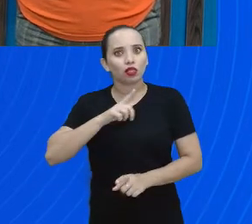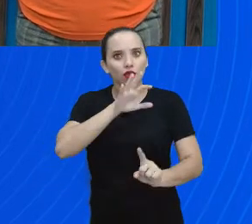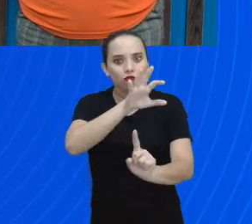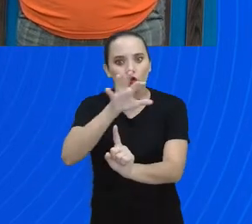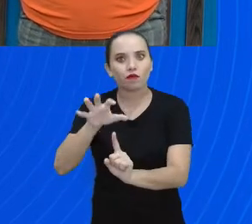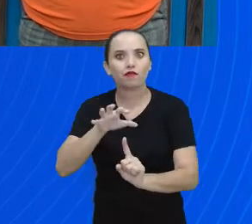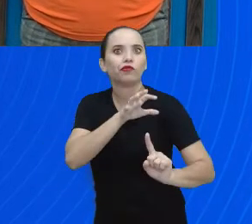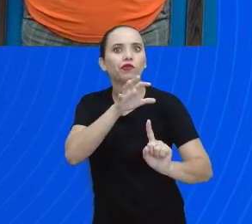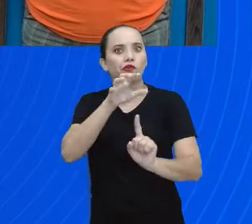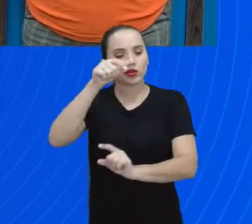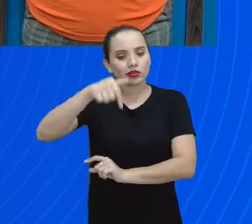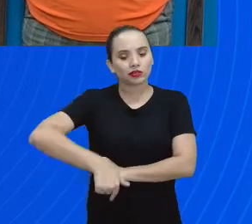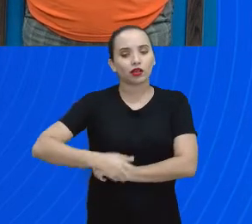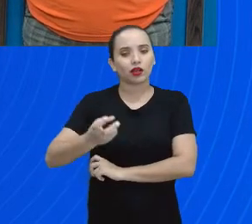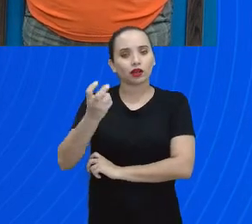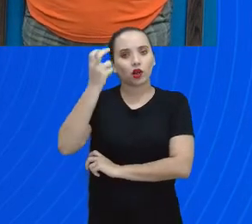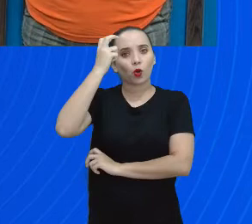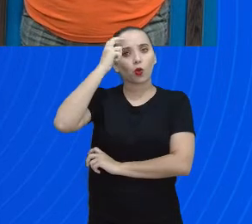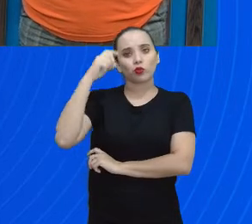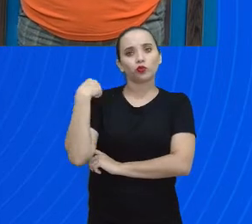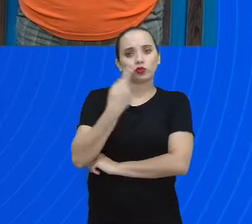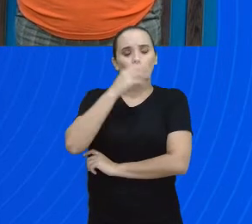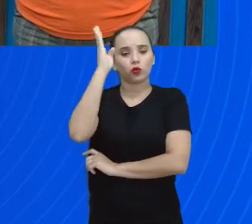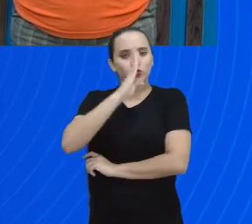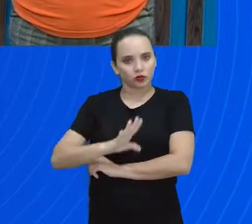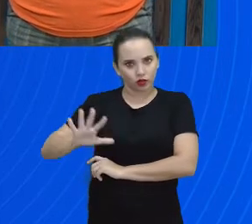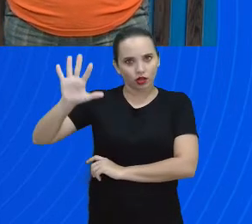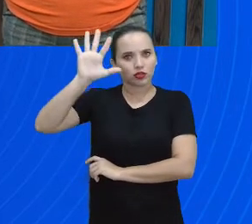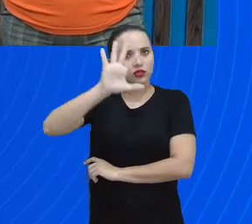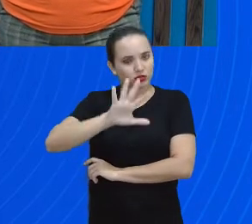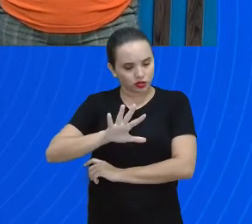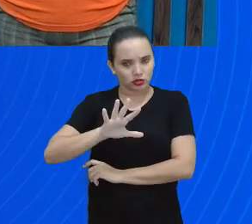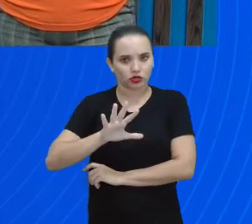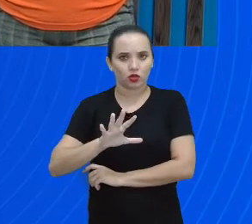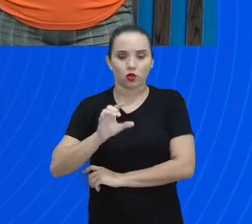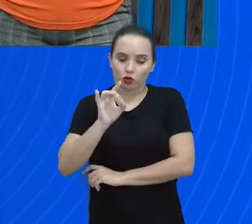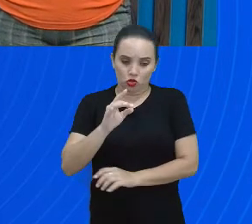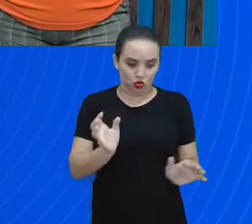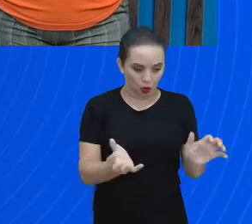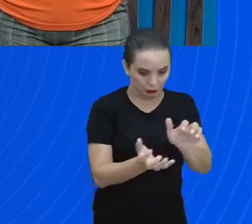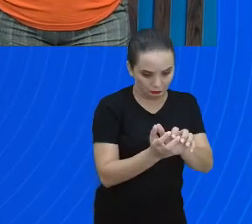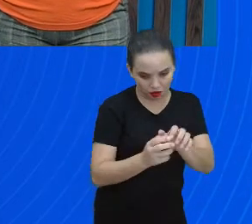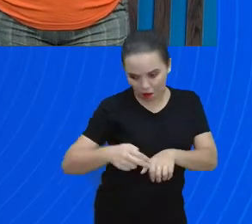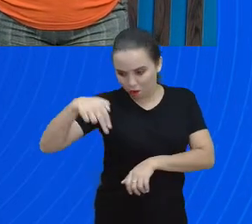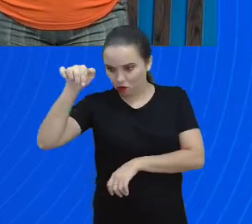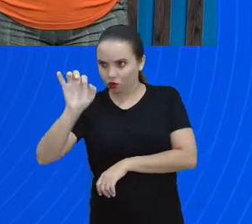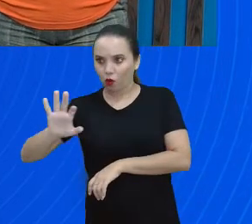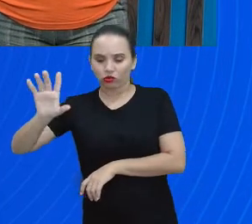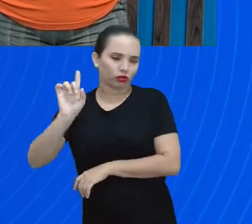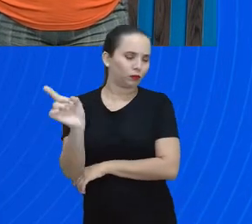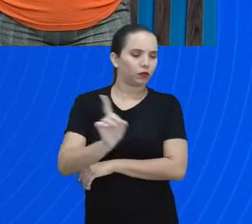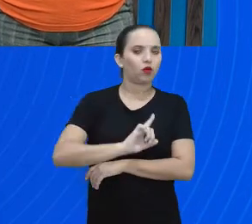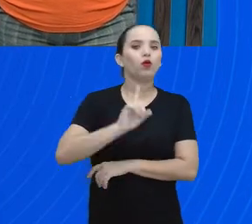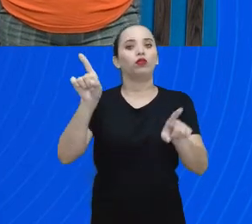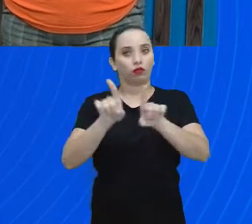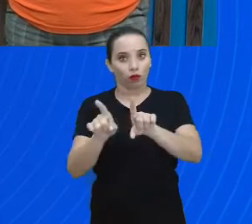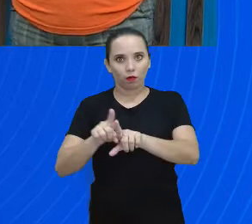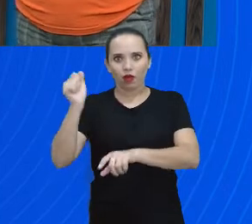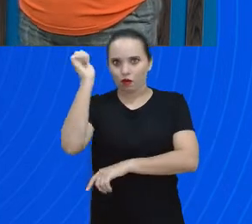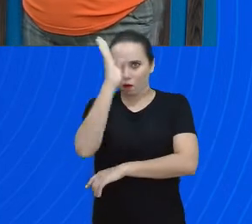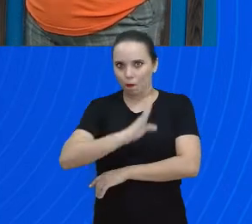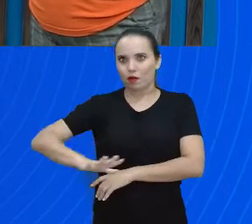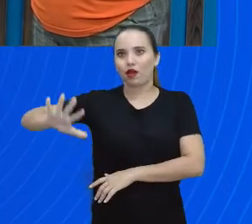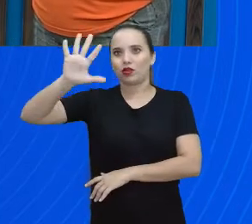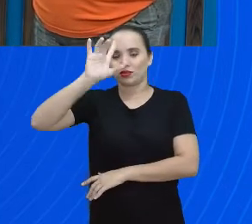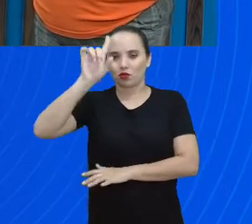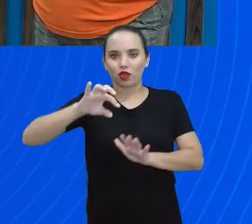influência na cultura do Brasil, não só de Pernambuco e do Nordeste, como do Brasil. É aquele grande autor do Alto